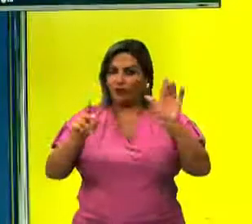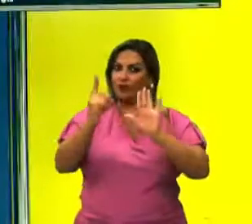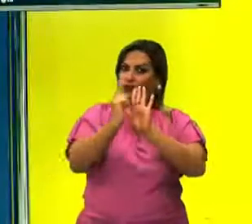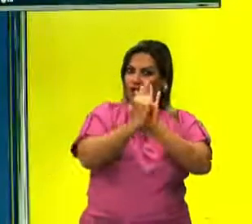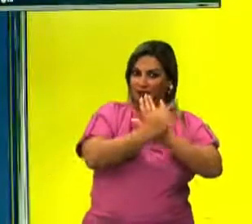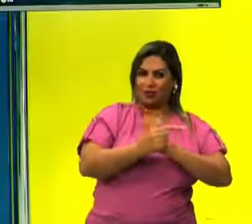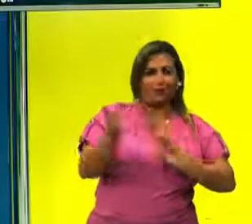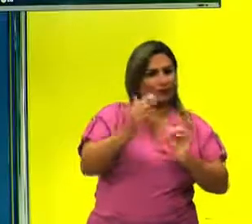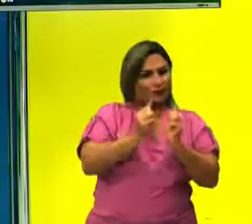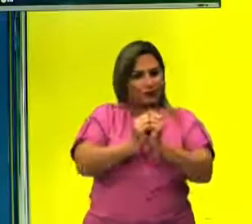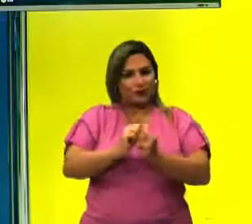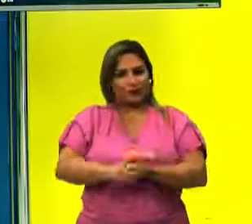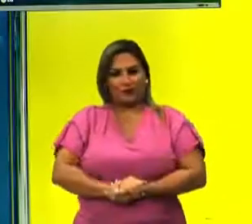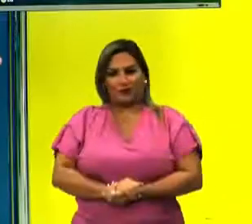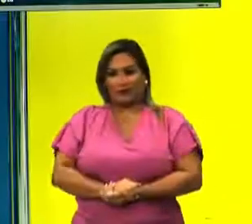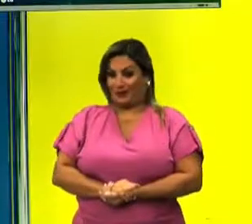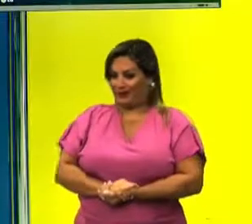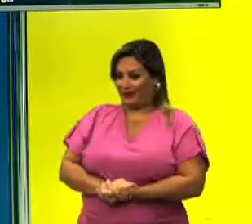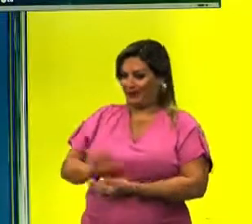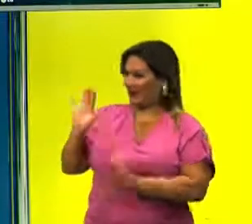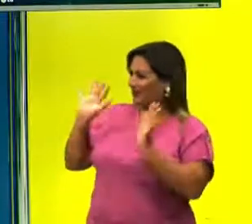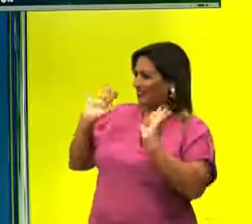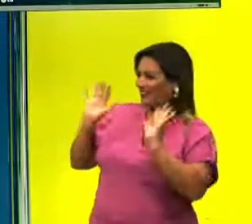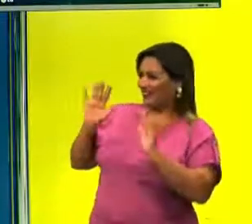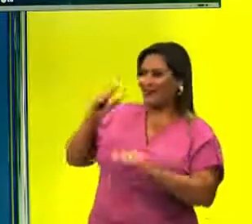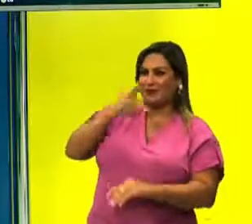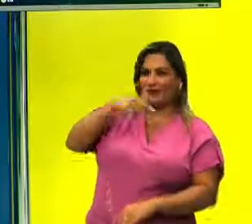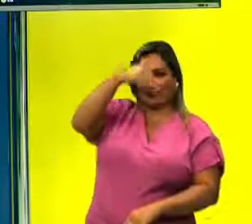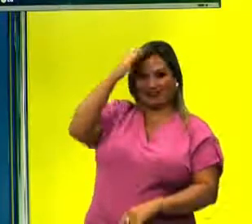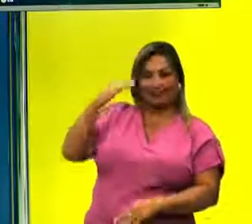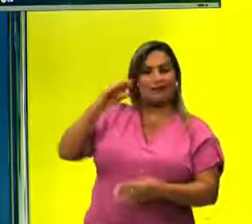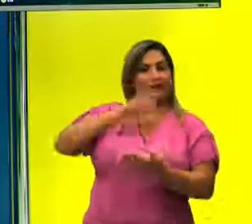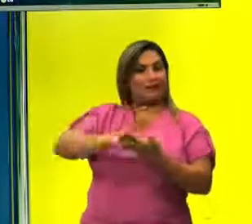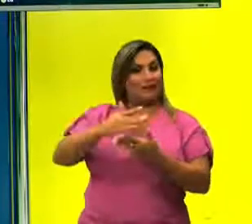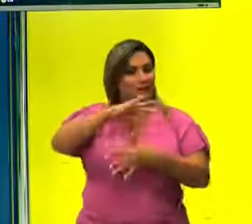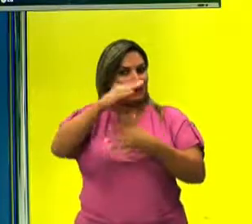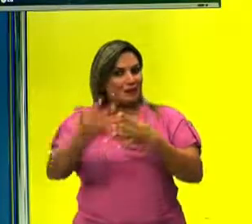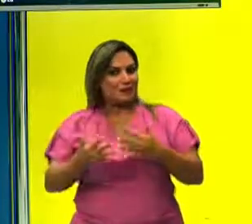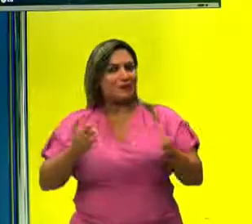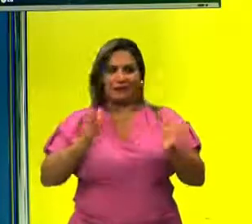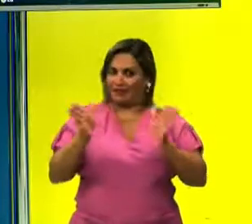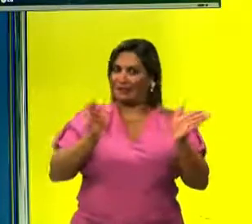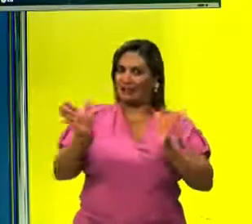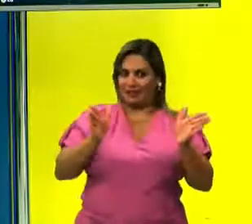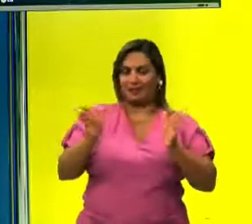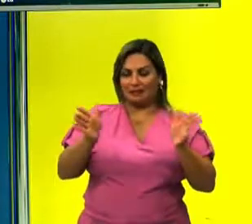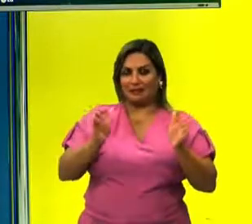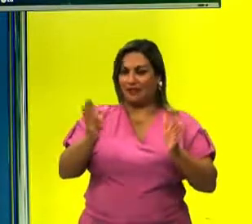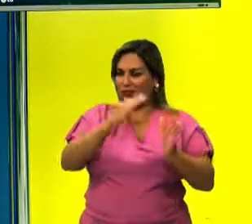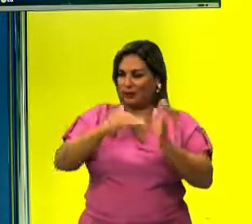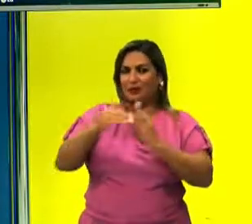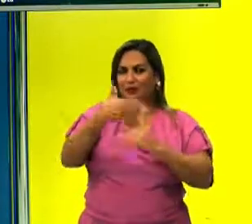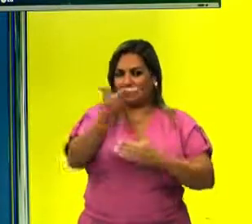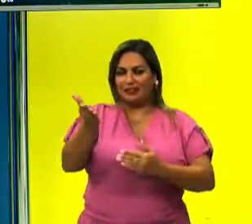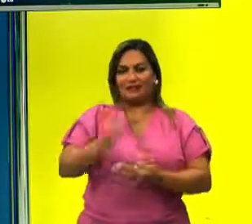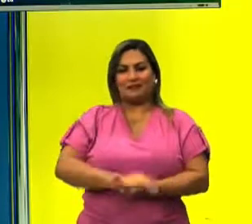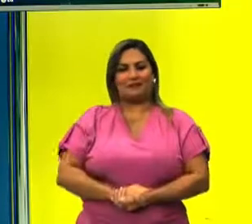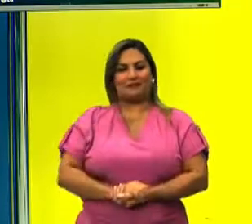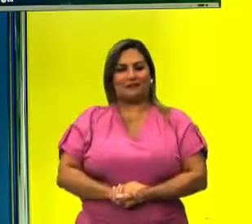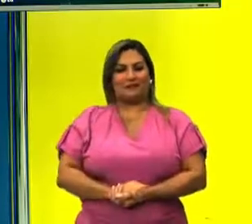vamos começar? Vem comigo. Olha aqui, professora Naima, intérprete de Libras. Acessibilidades a todos vocês.